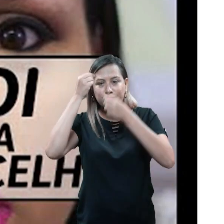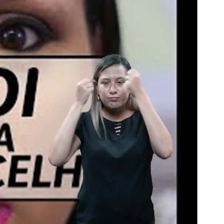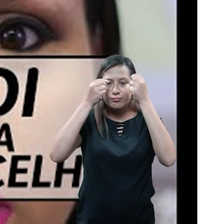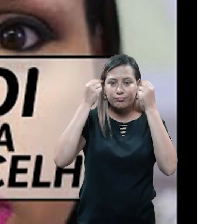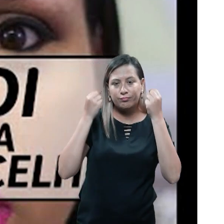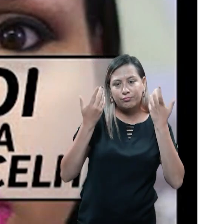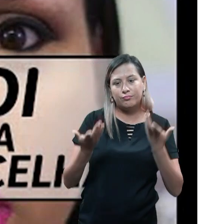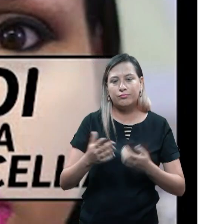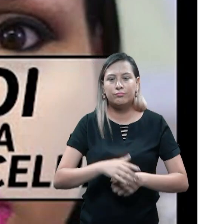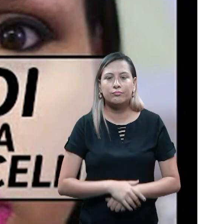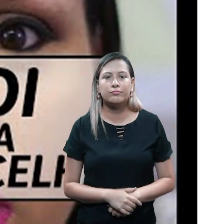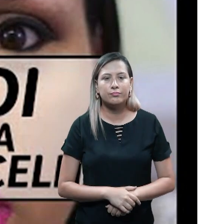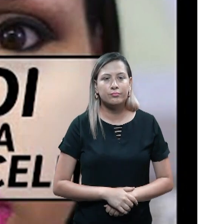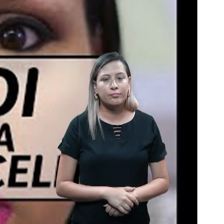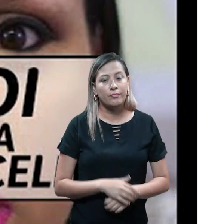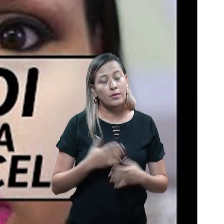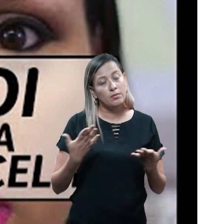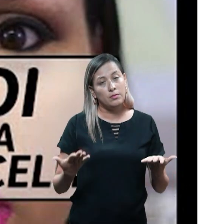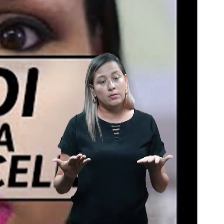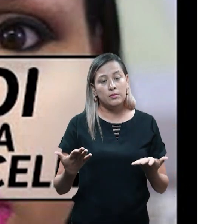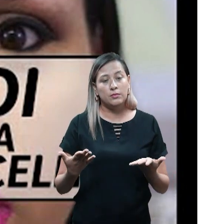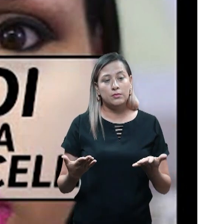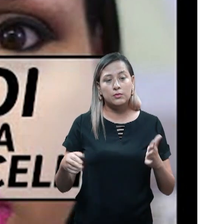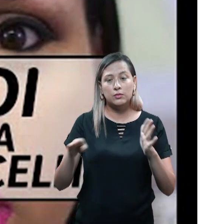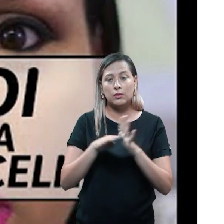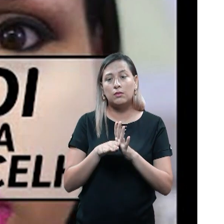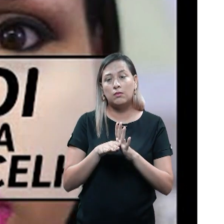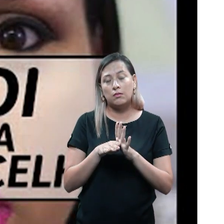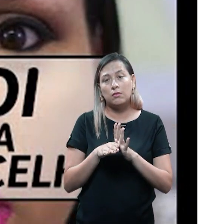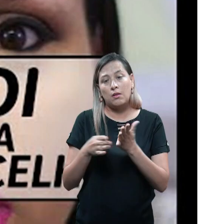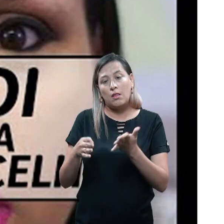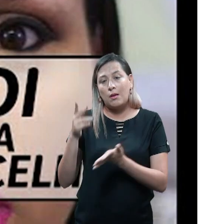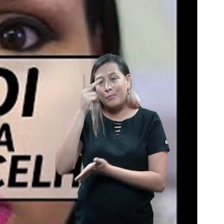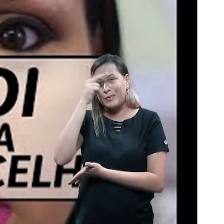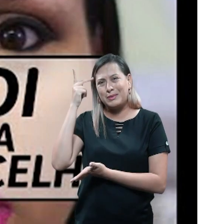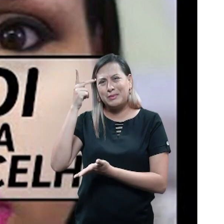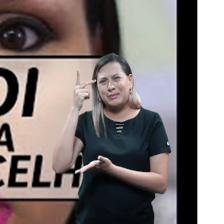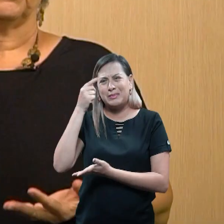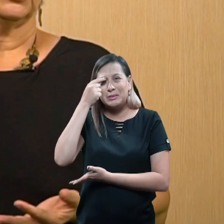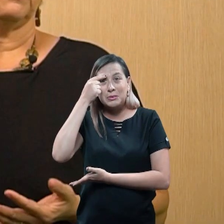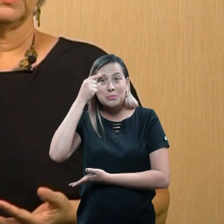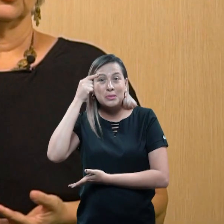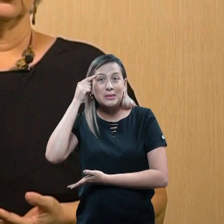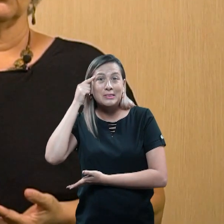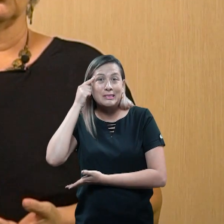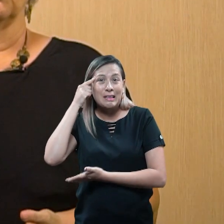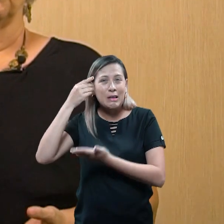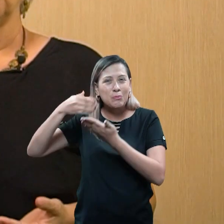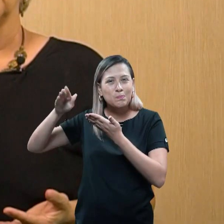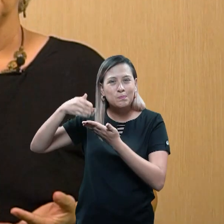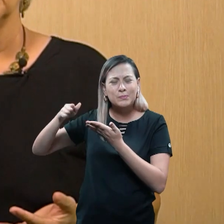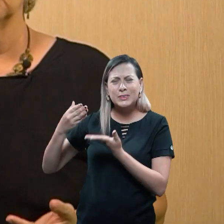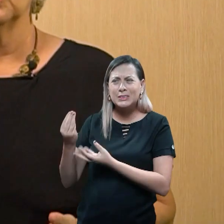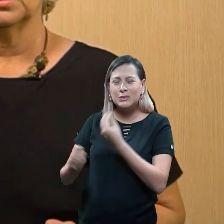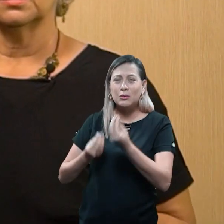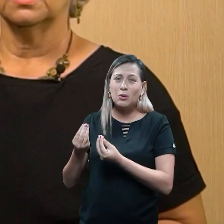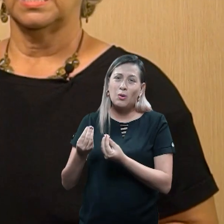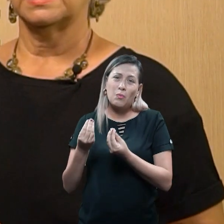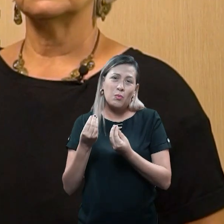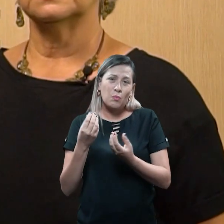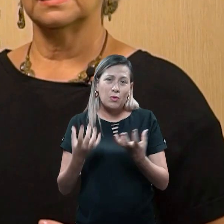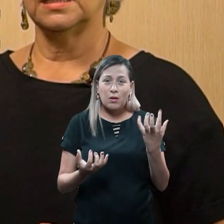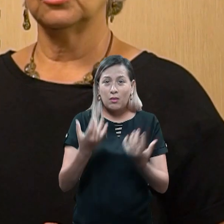dia chegar em sua cabine uma cliente que tenha perdido permanentemente a sobrancelha. Pode ter perdido como? Por